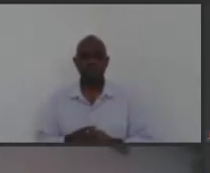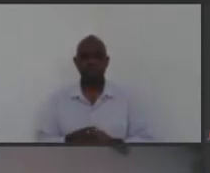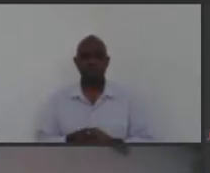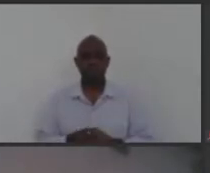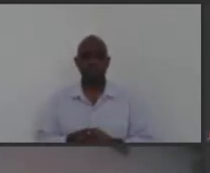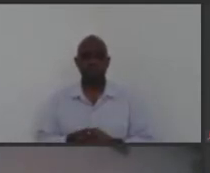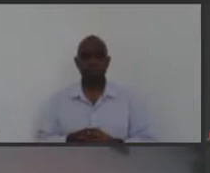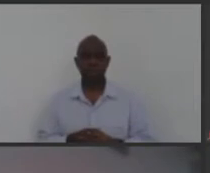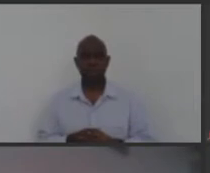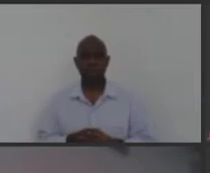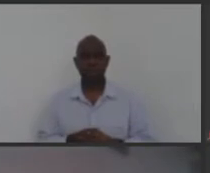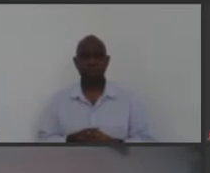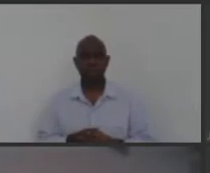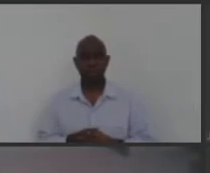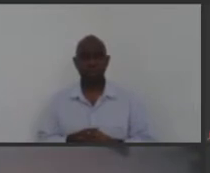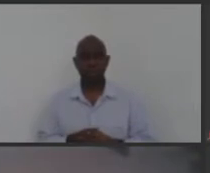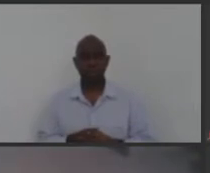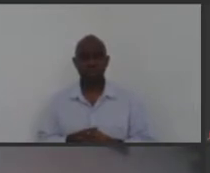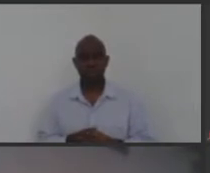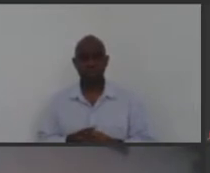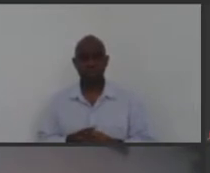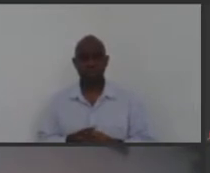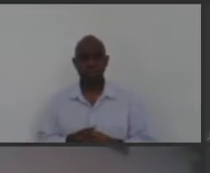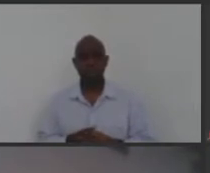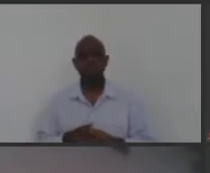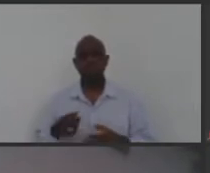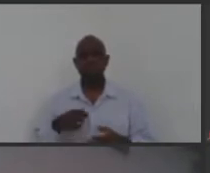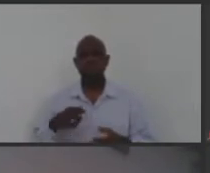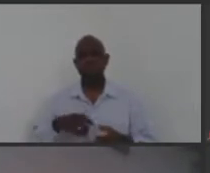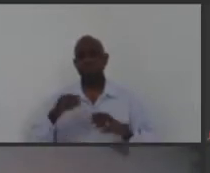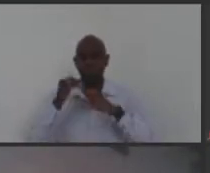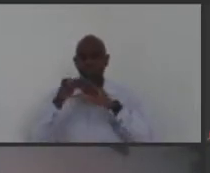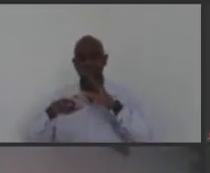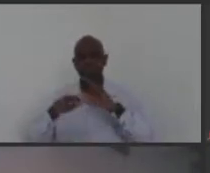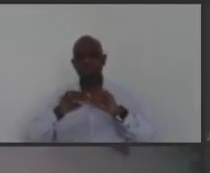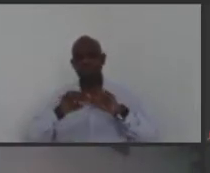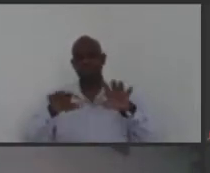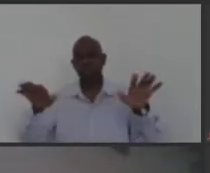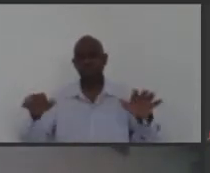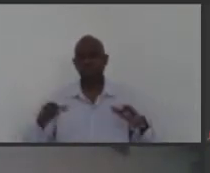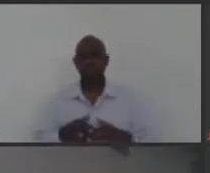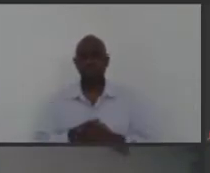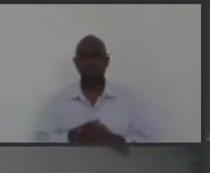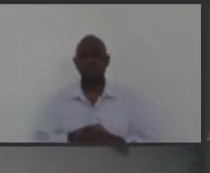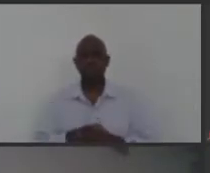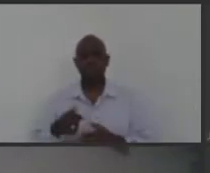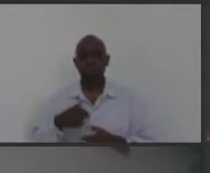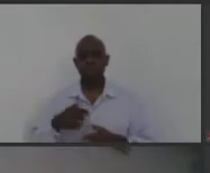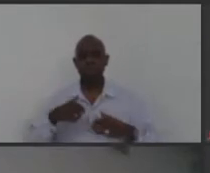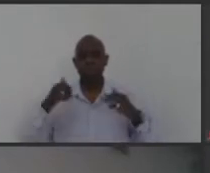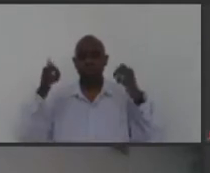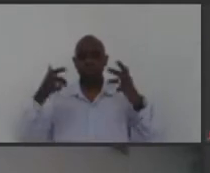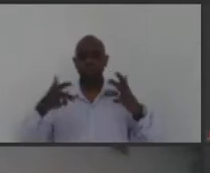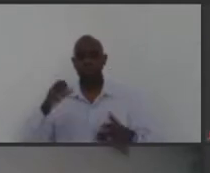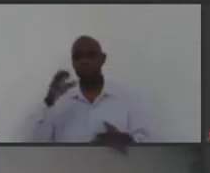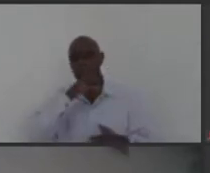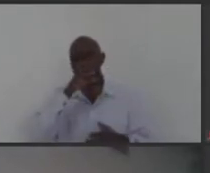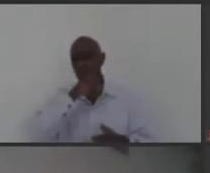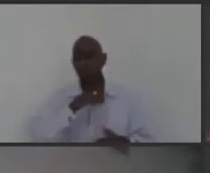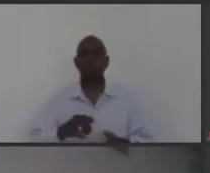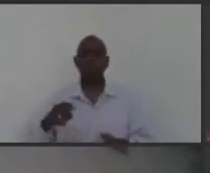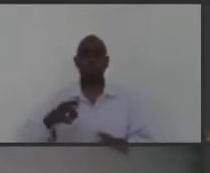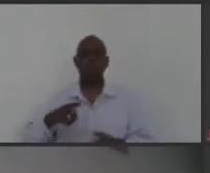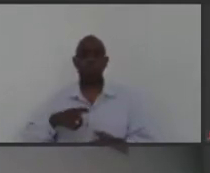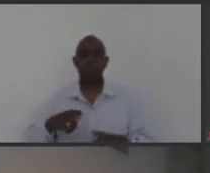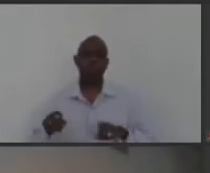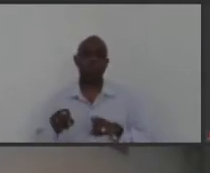Sim, vereador, eu vou pedir até que mande para os senhores, mas posso até dar uma explicação aqui rápido, né? Sim. Ele altera a denominação